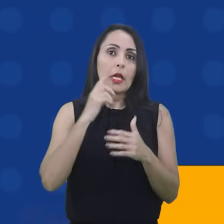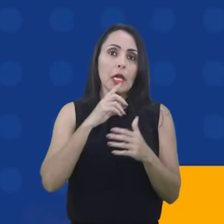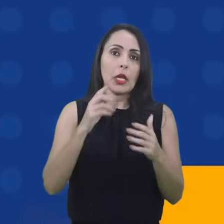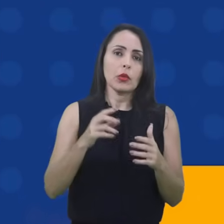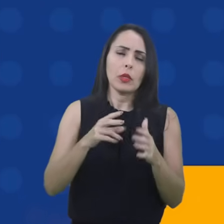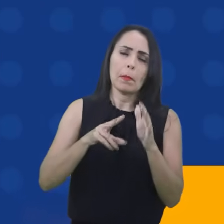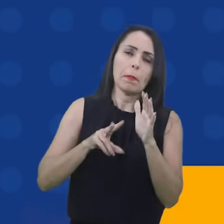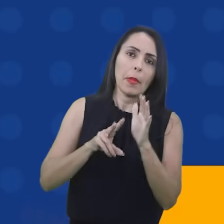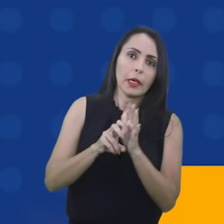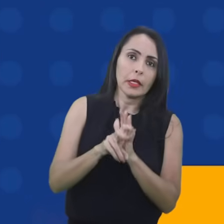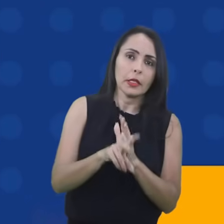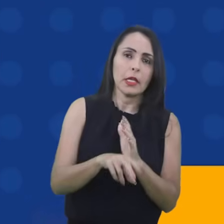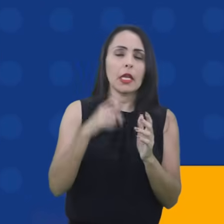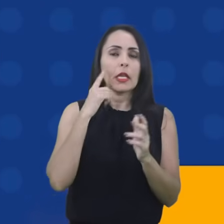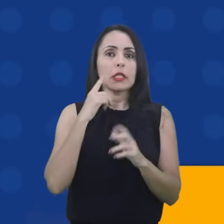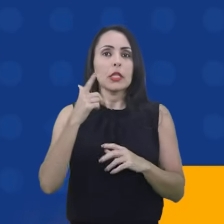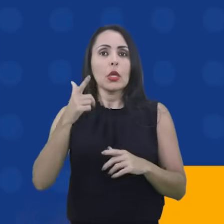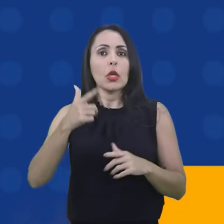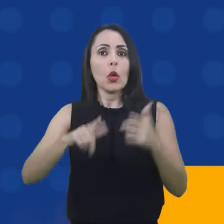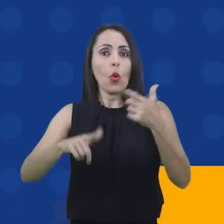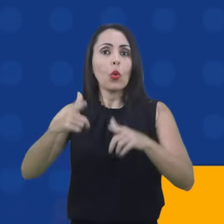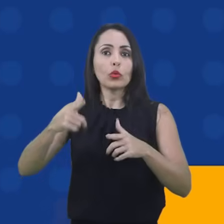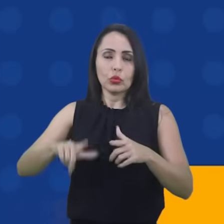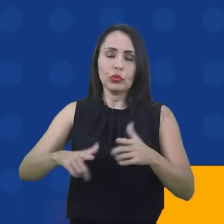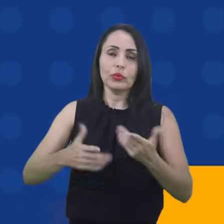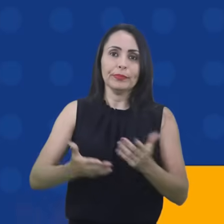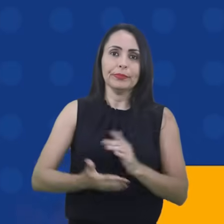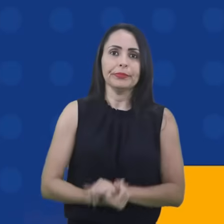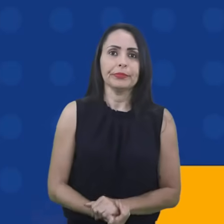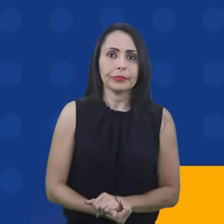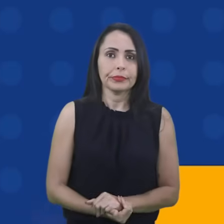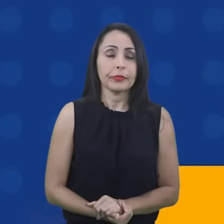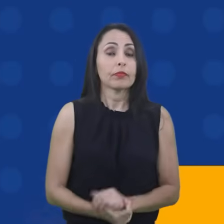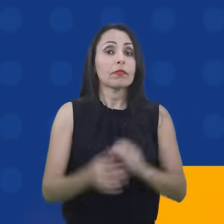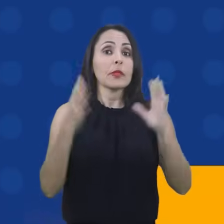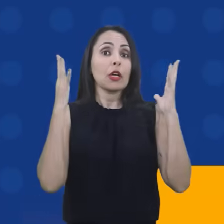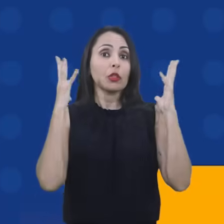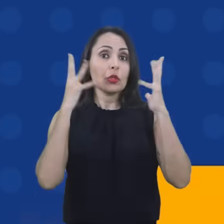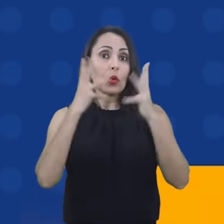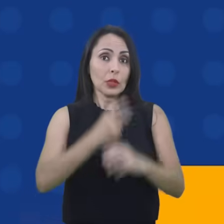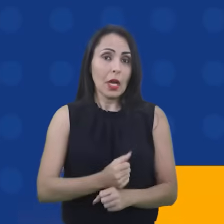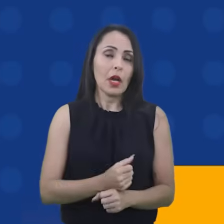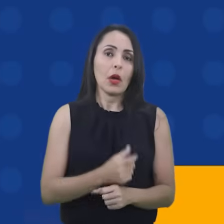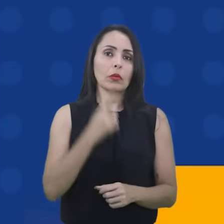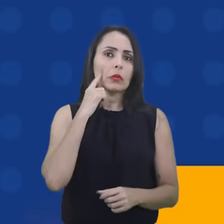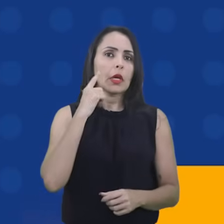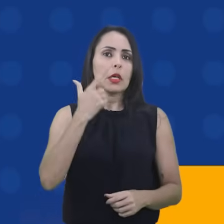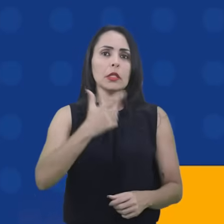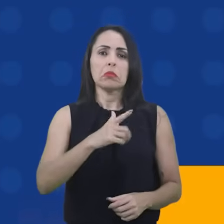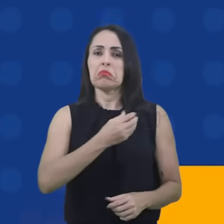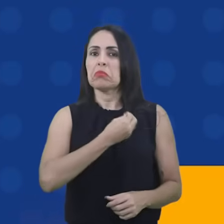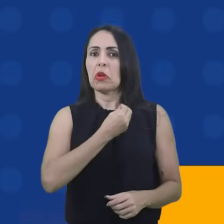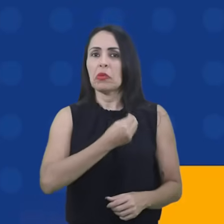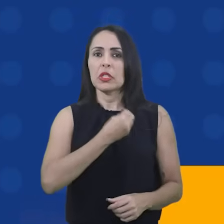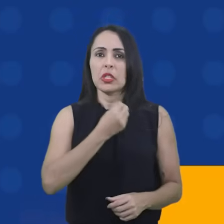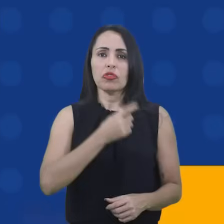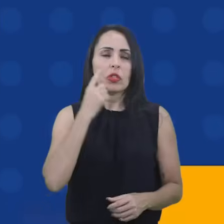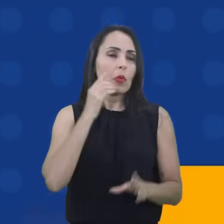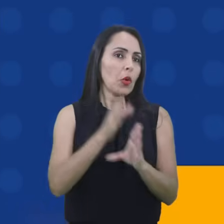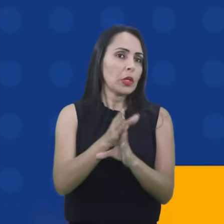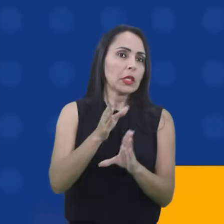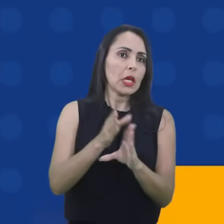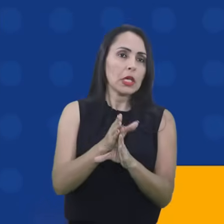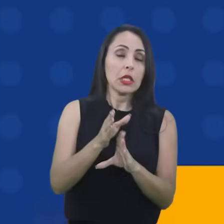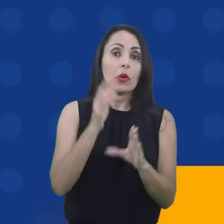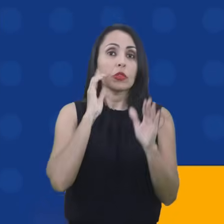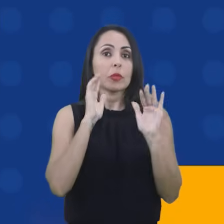de bactérias e de outros micro-organismos, né? Na total, não existe nenhuma recomendação específica,